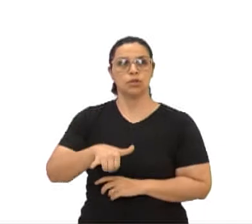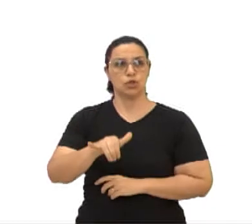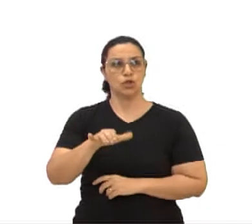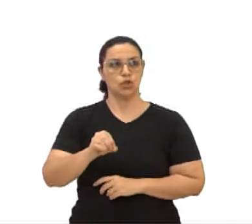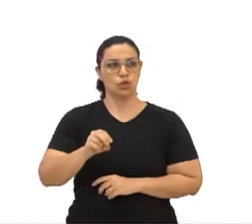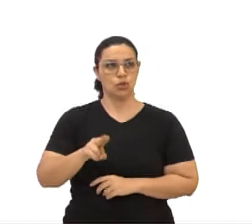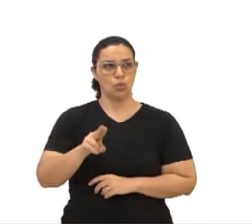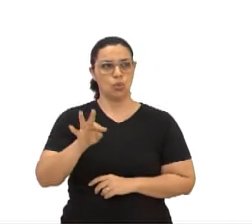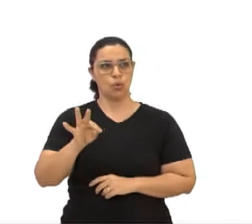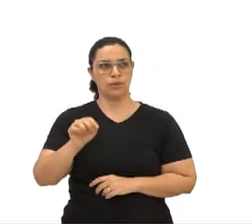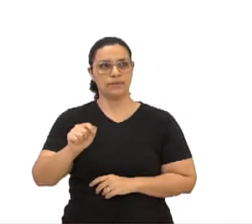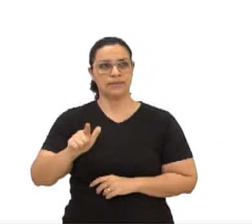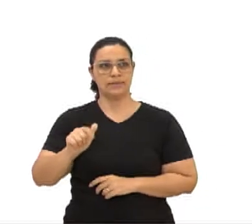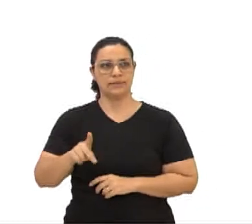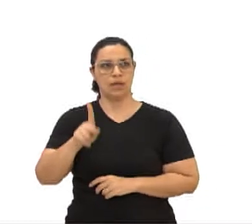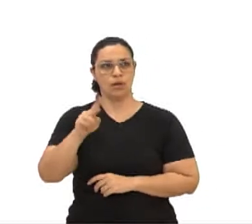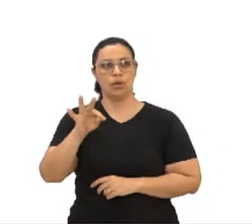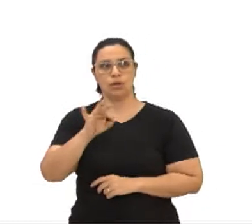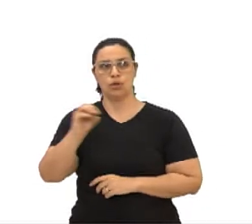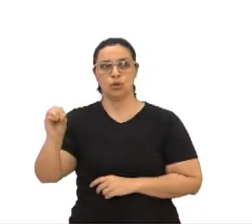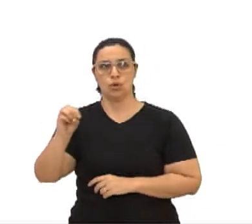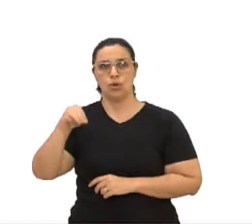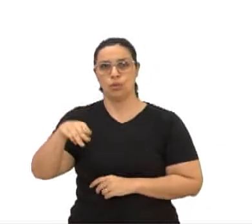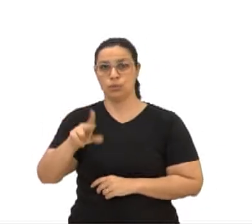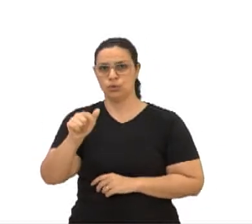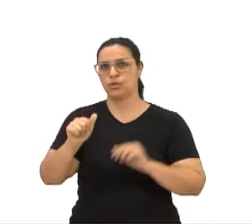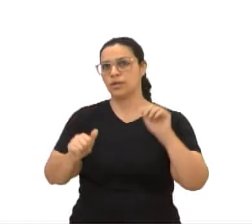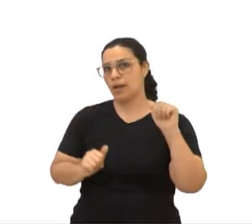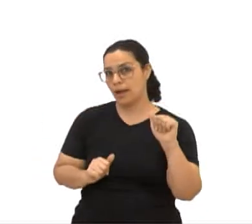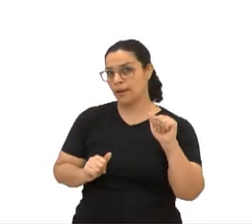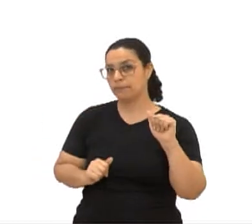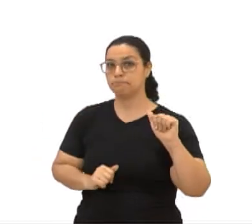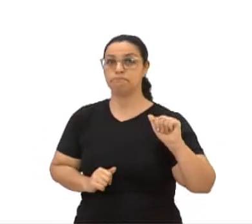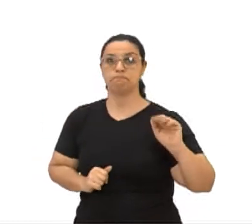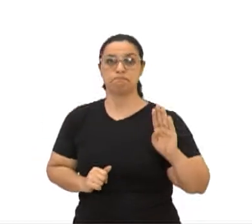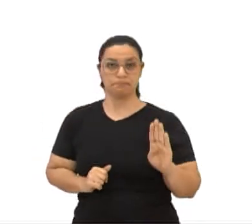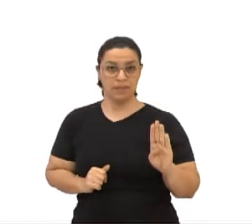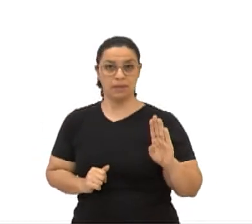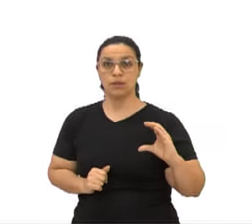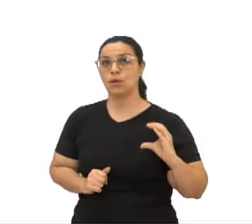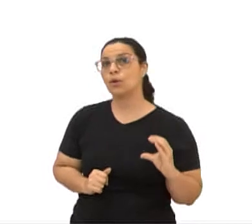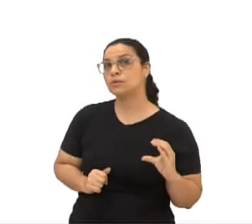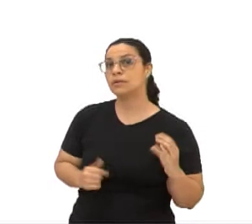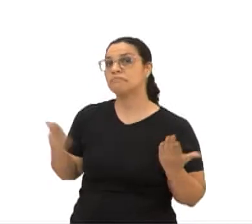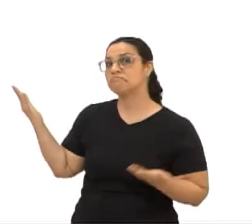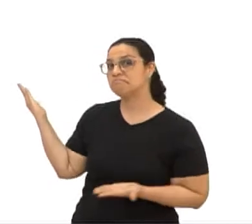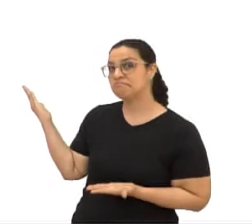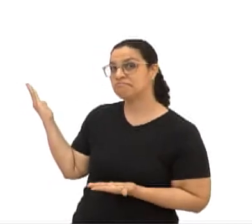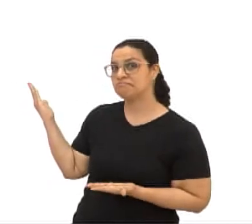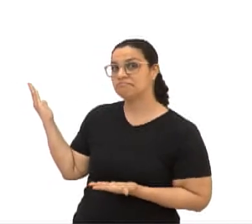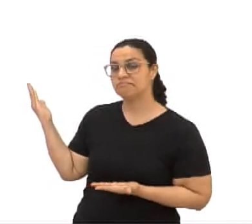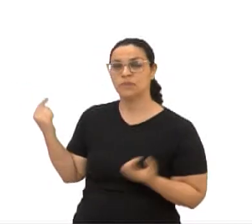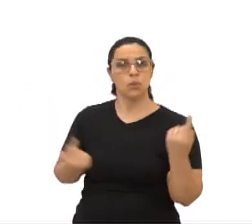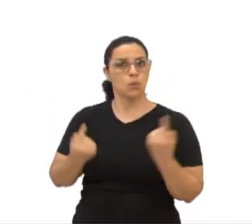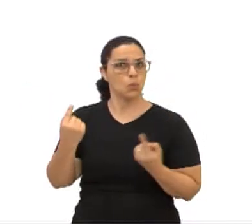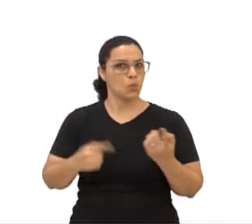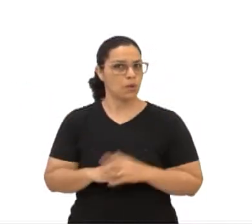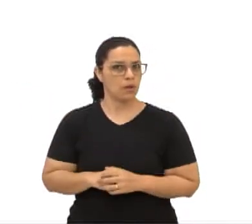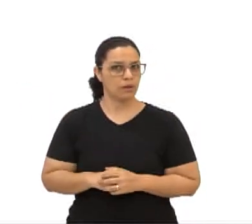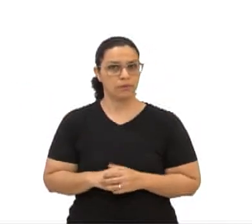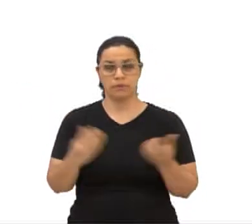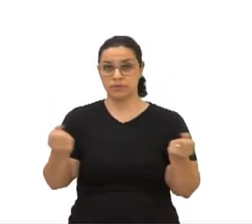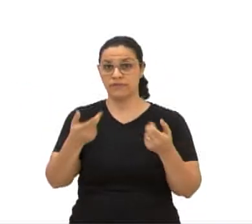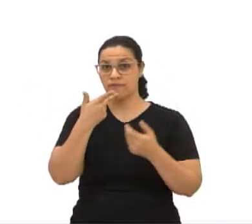talk too much Será que a letra A você fala pouco será que a letra B você fala demais ou será que a letra C